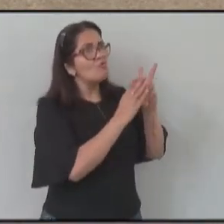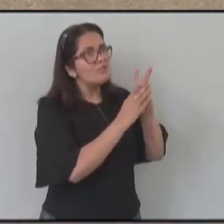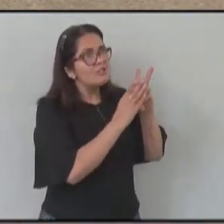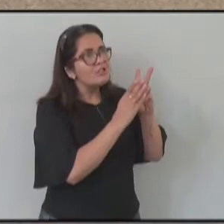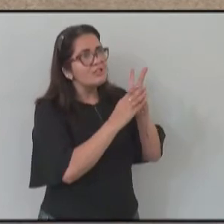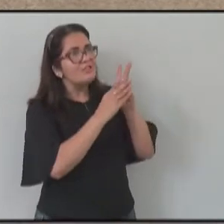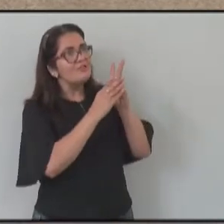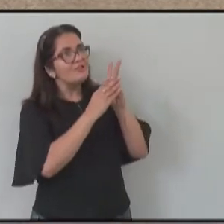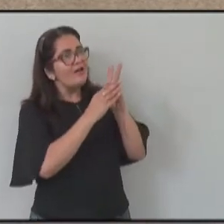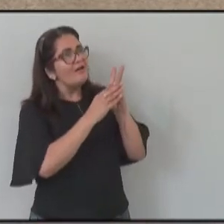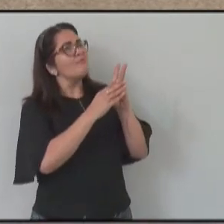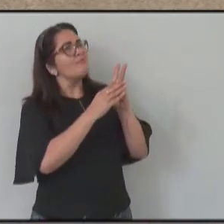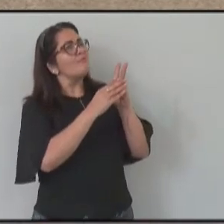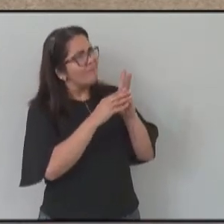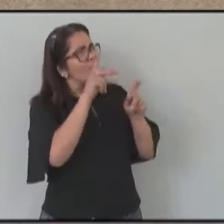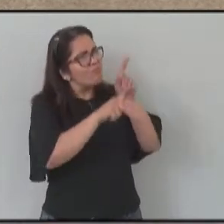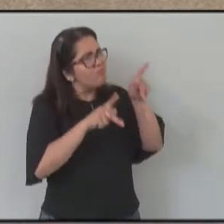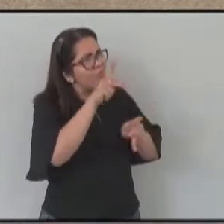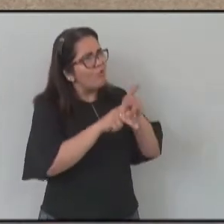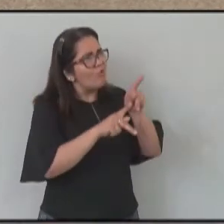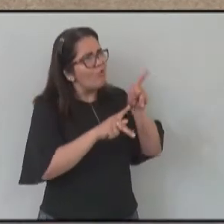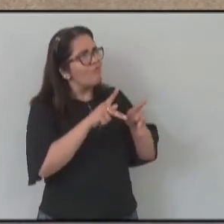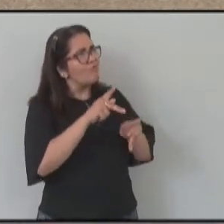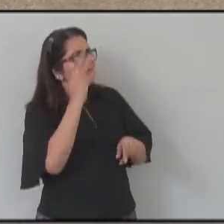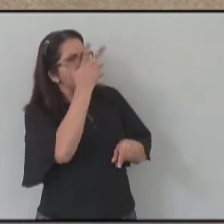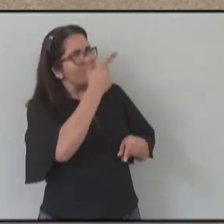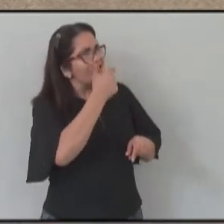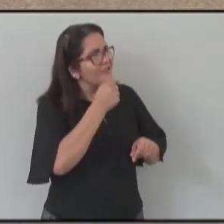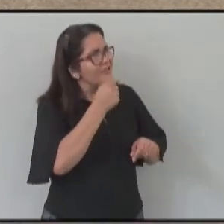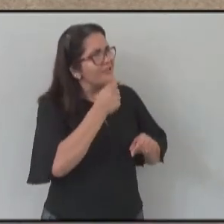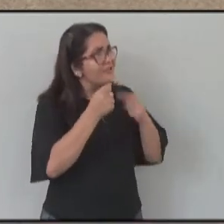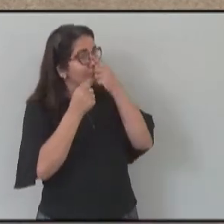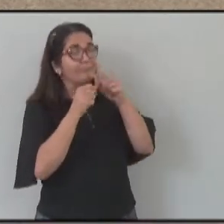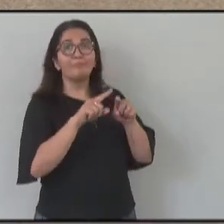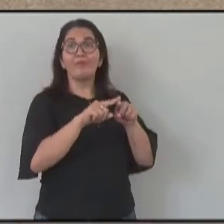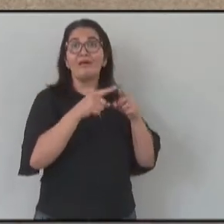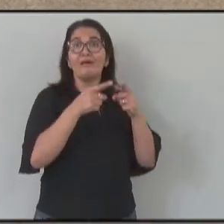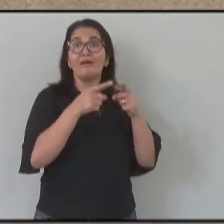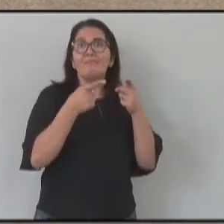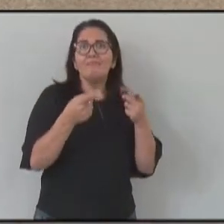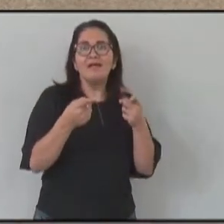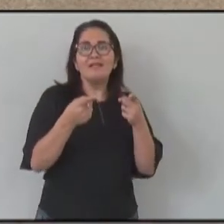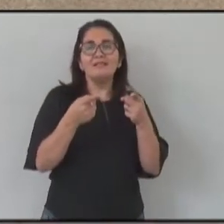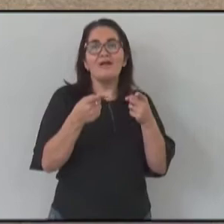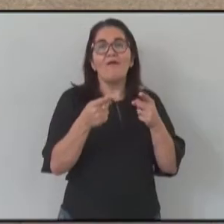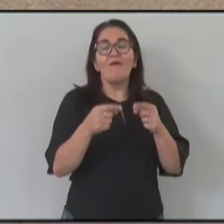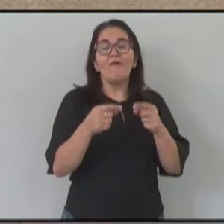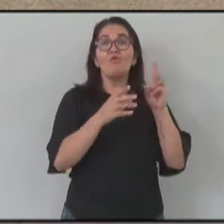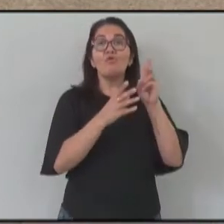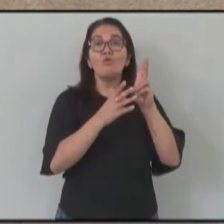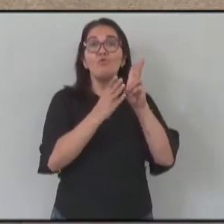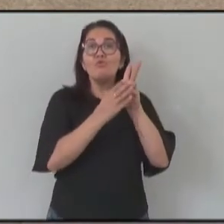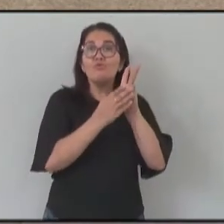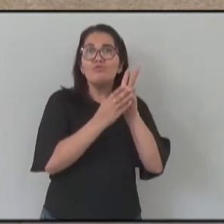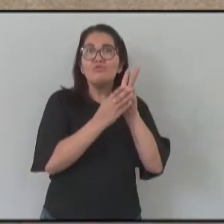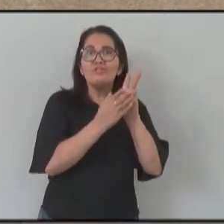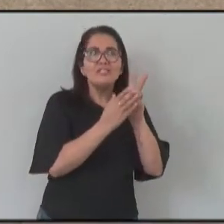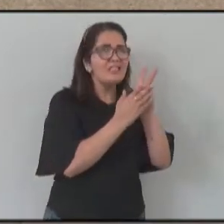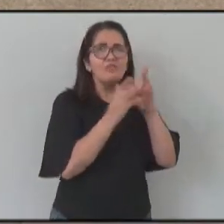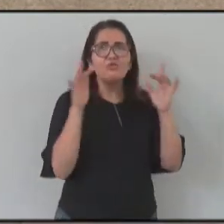tinham tido contato com homens brancos. Eles